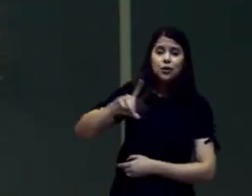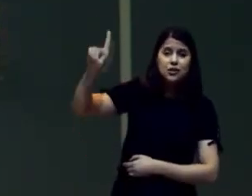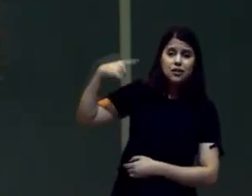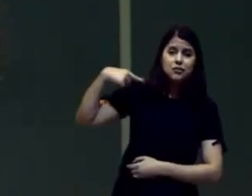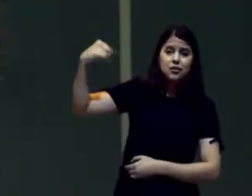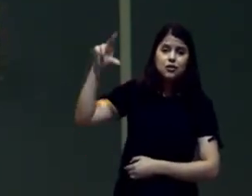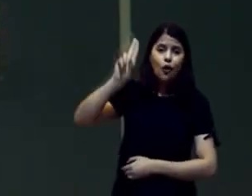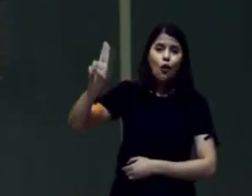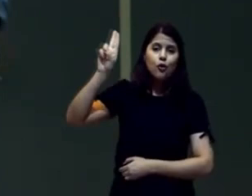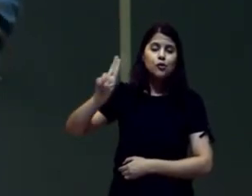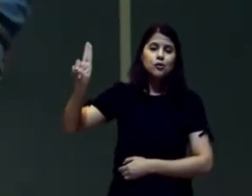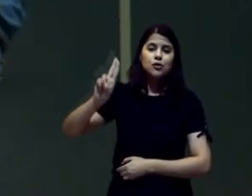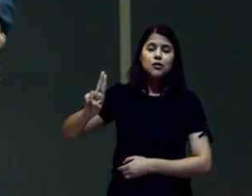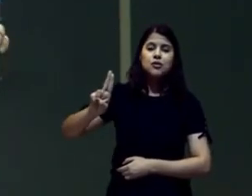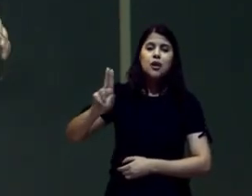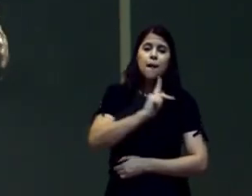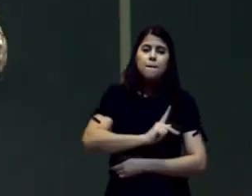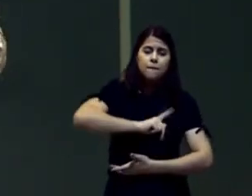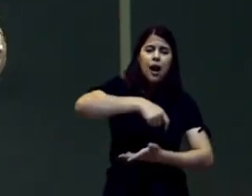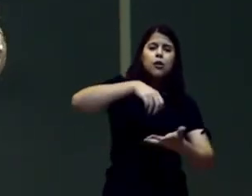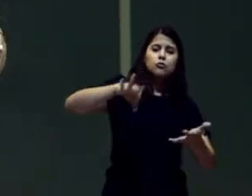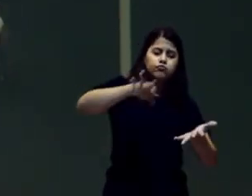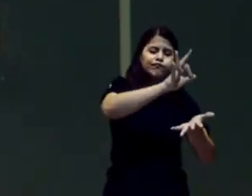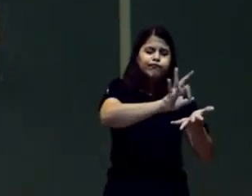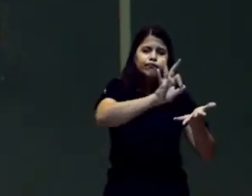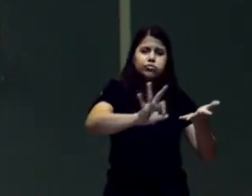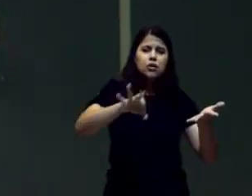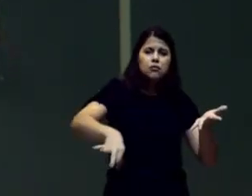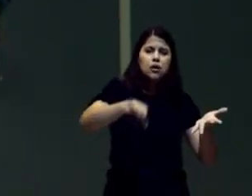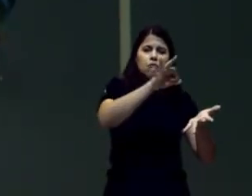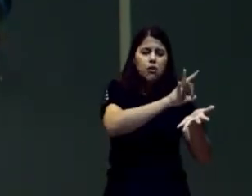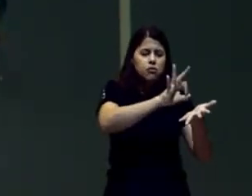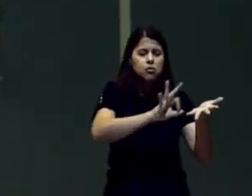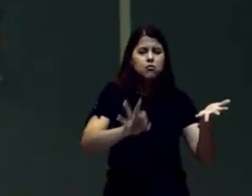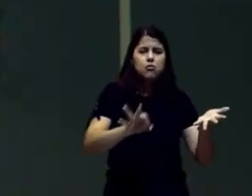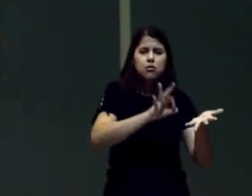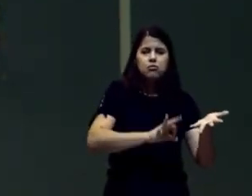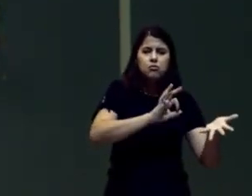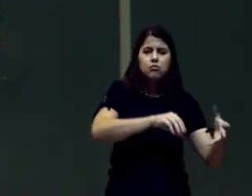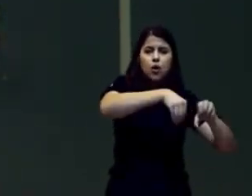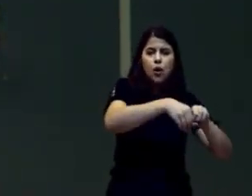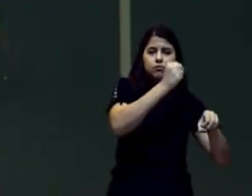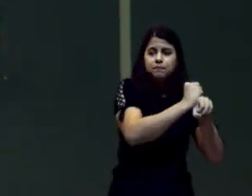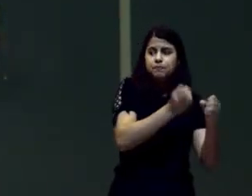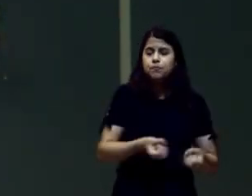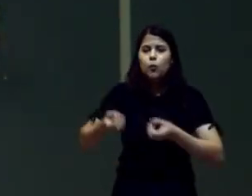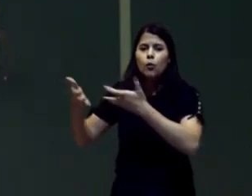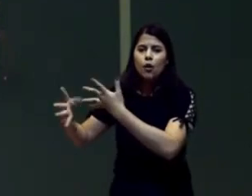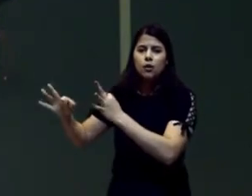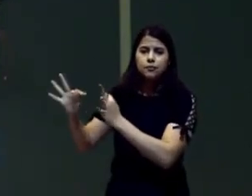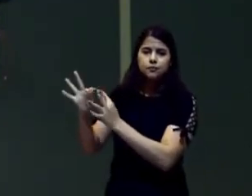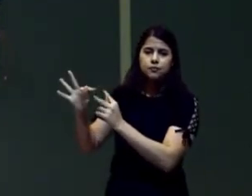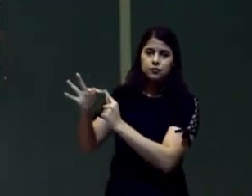E ele vai escrever isso para Timóteo. Aliás, Paulo era um homem preocupado. Paulo era um homem